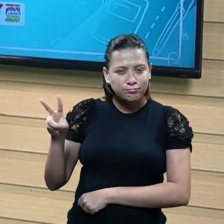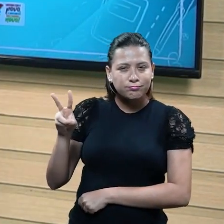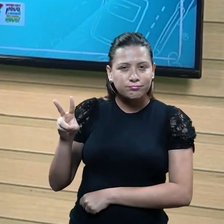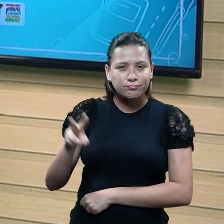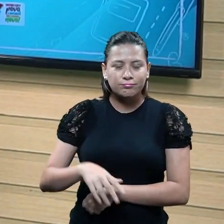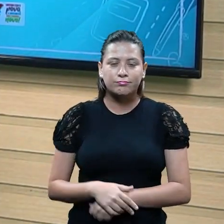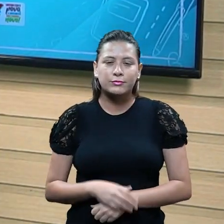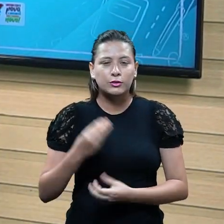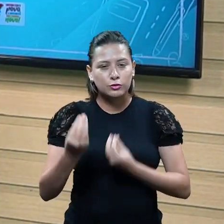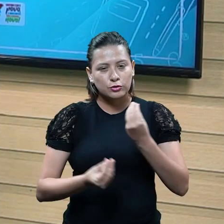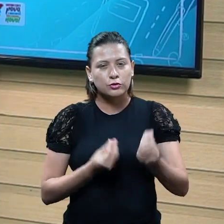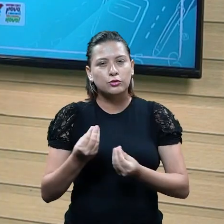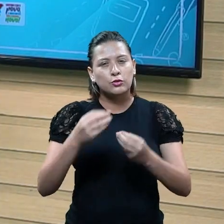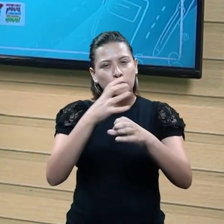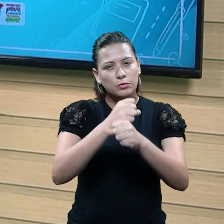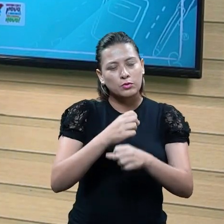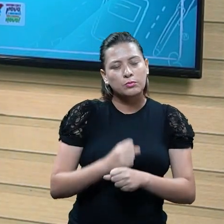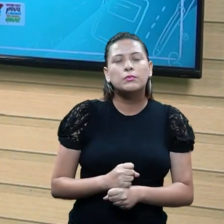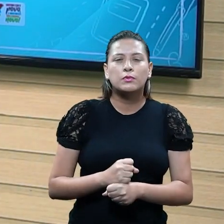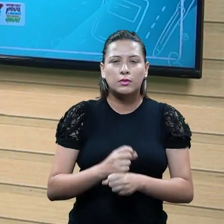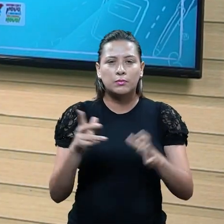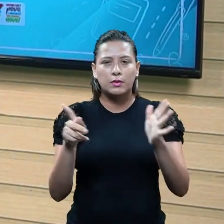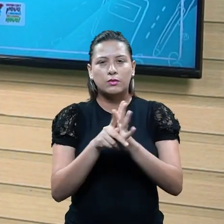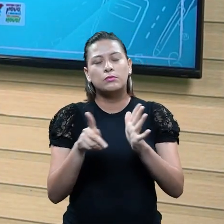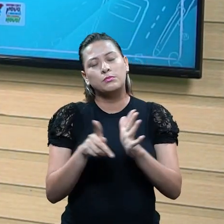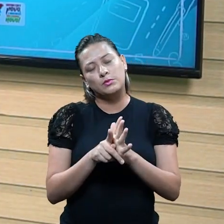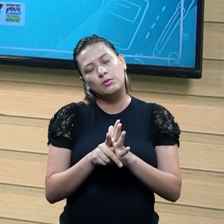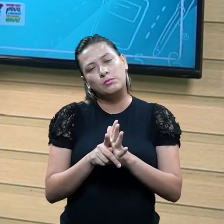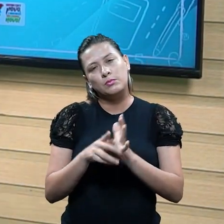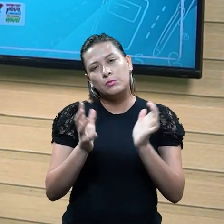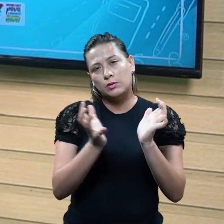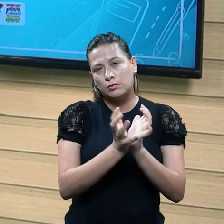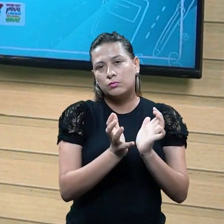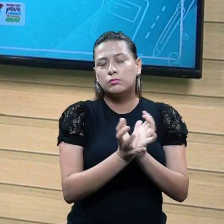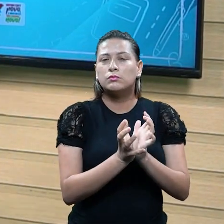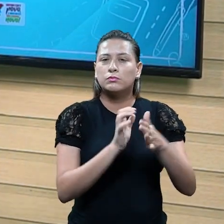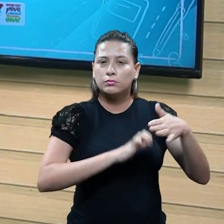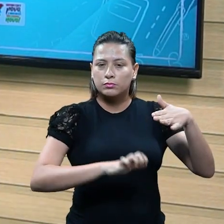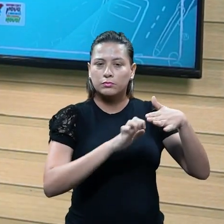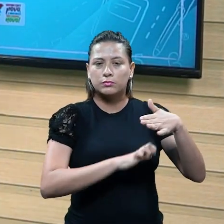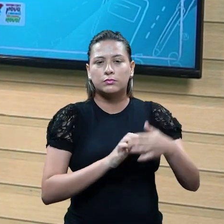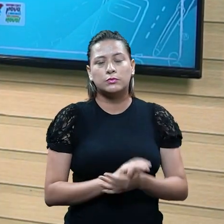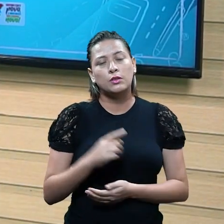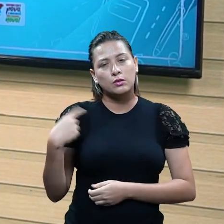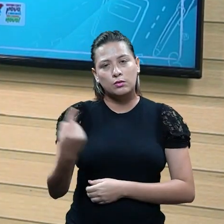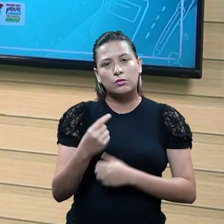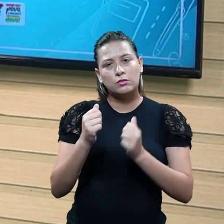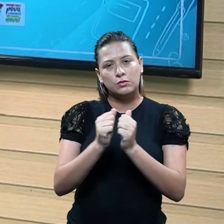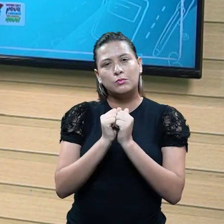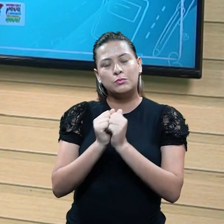esse cenário de como é feita a contabilidade das cooperativas. Qualquer coisa, estamos juntos,